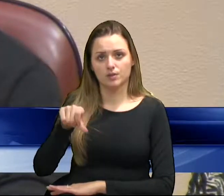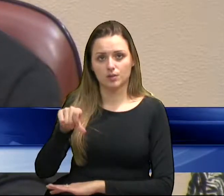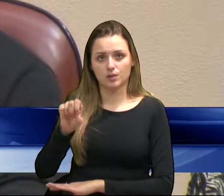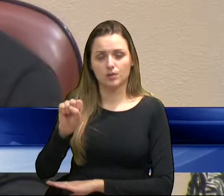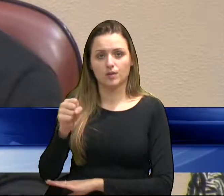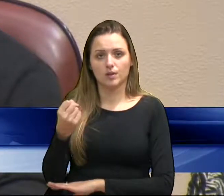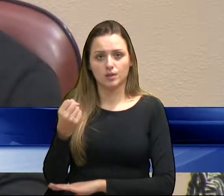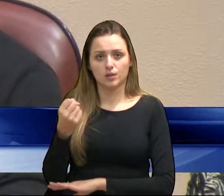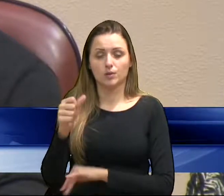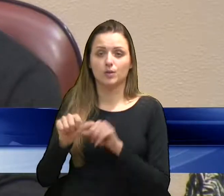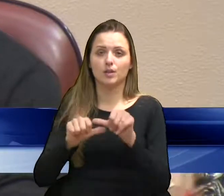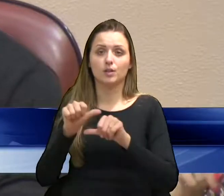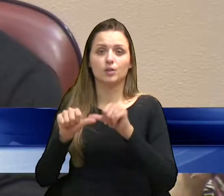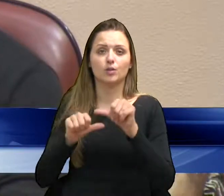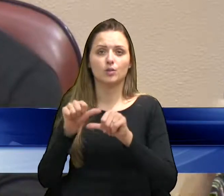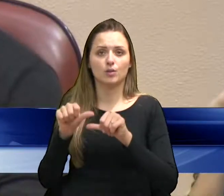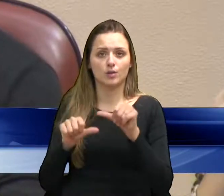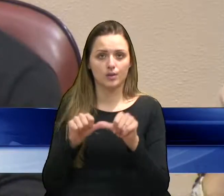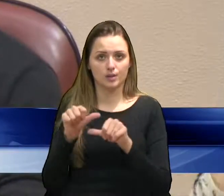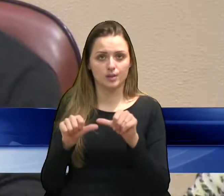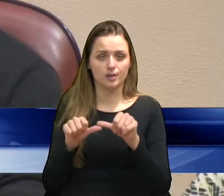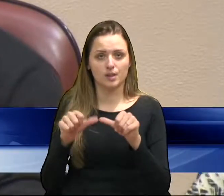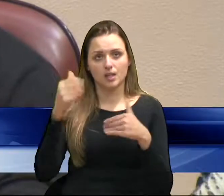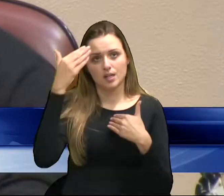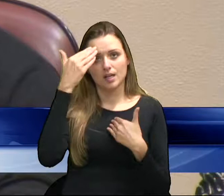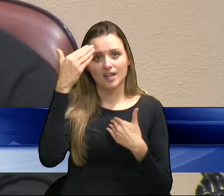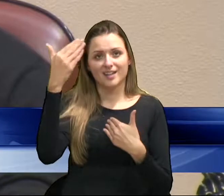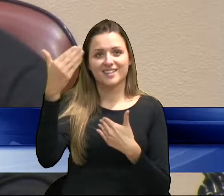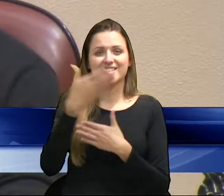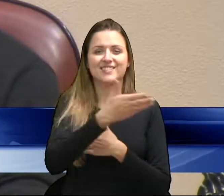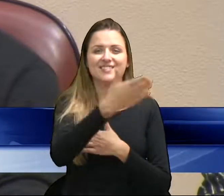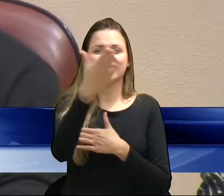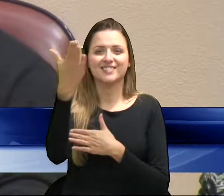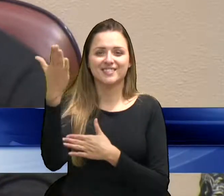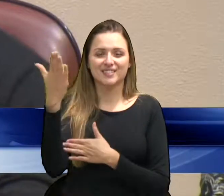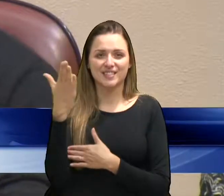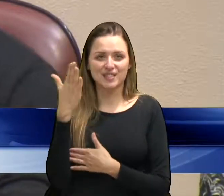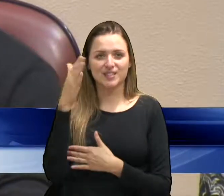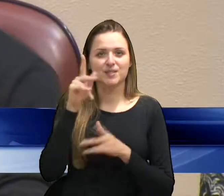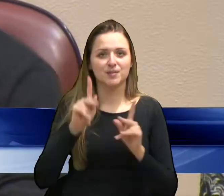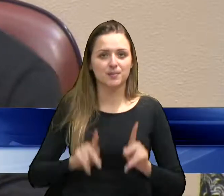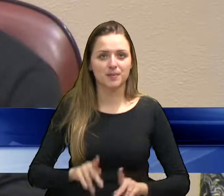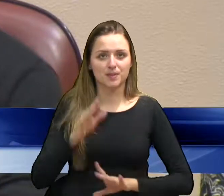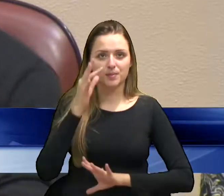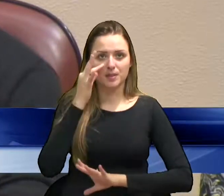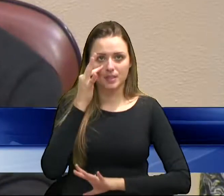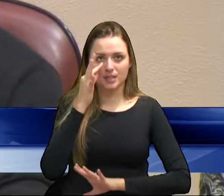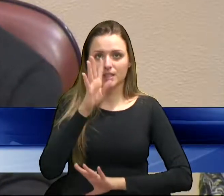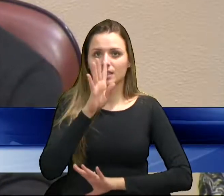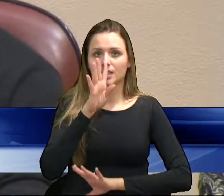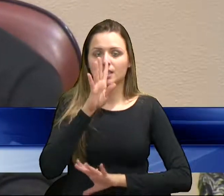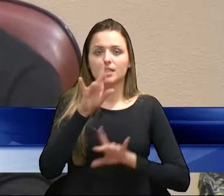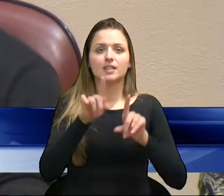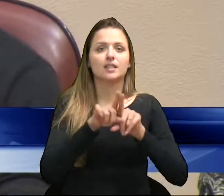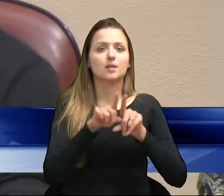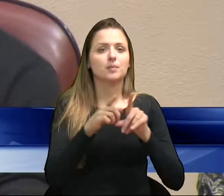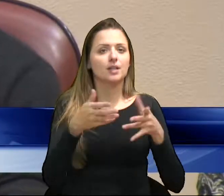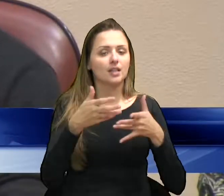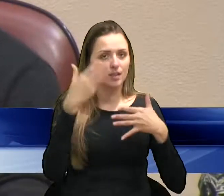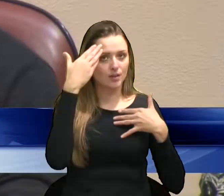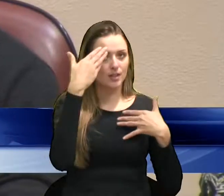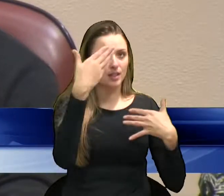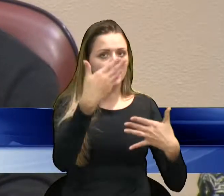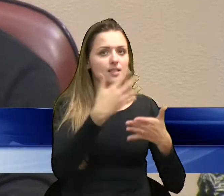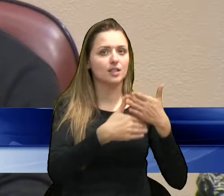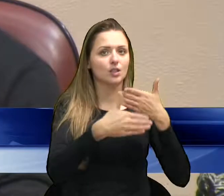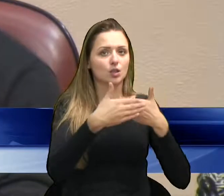1998 e alterações. Agradecemos a todos vocês, a todos os presentes que nos acompanham. Também quero agradecer a todos que